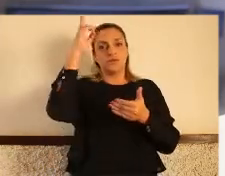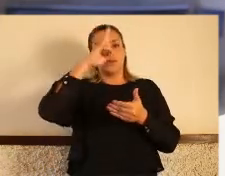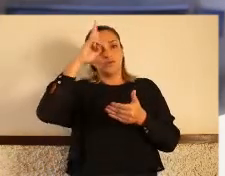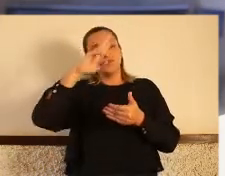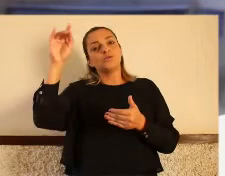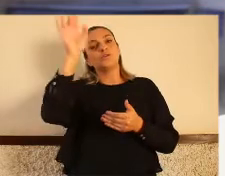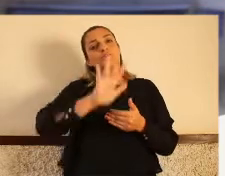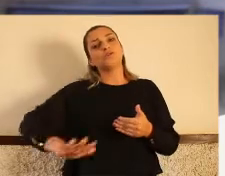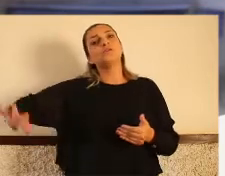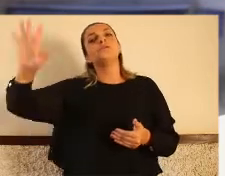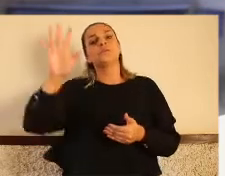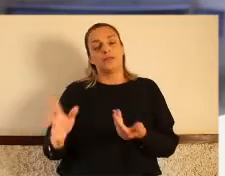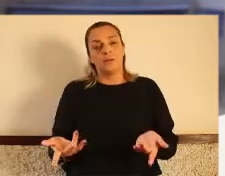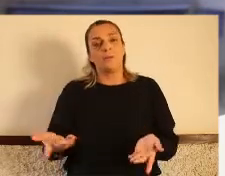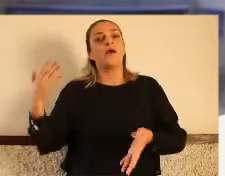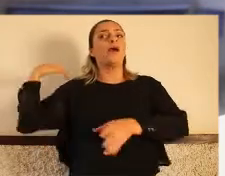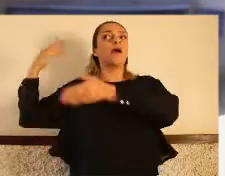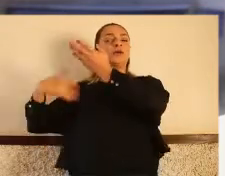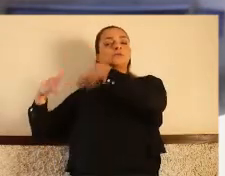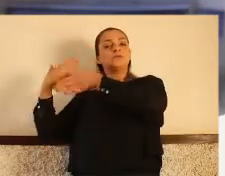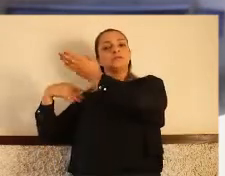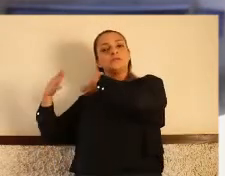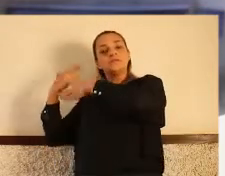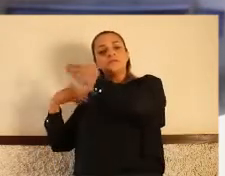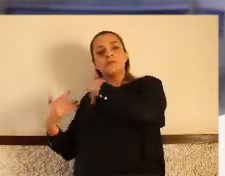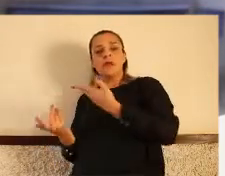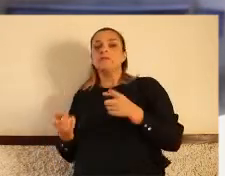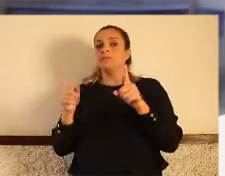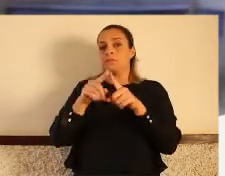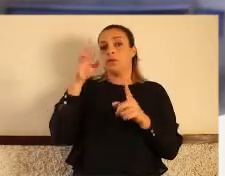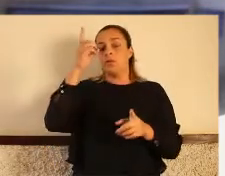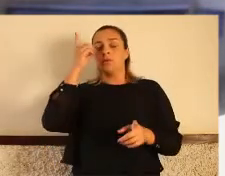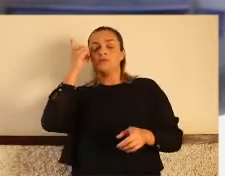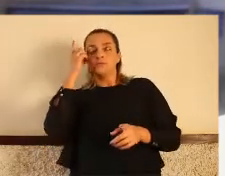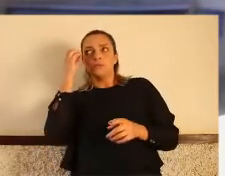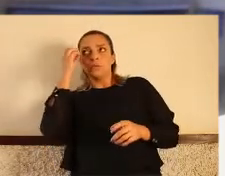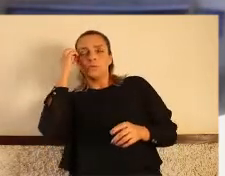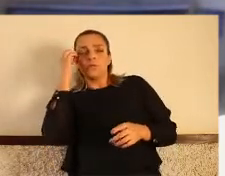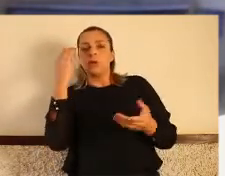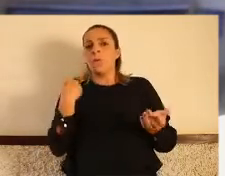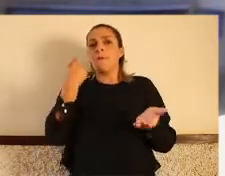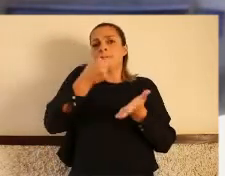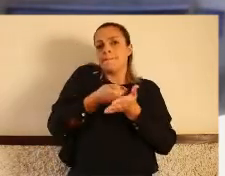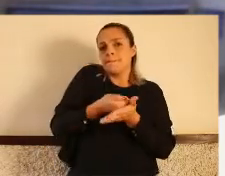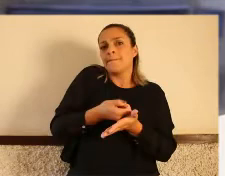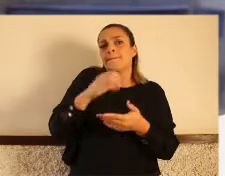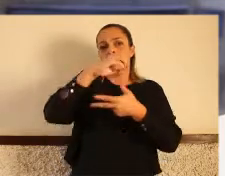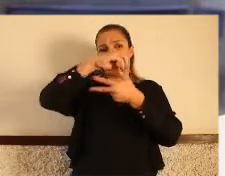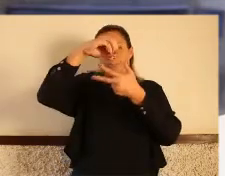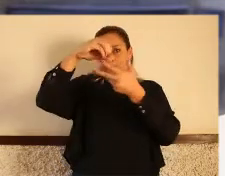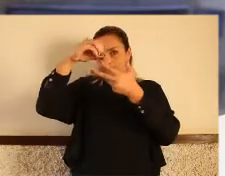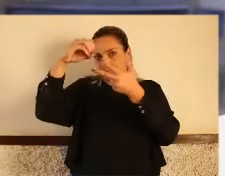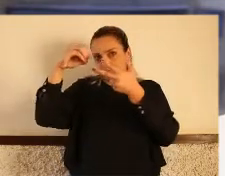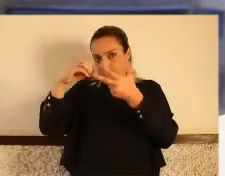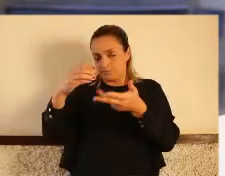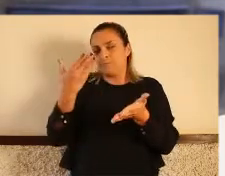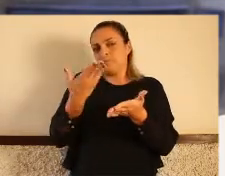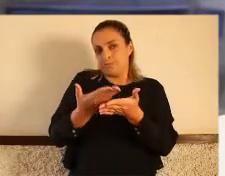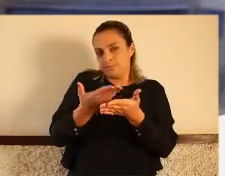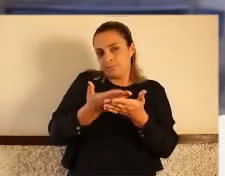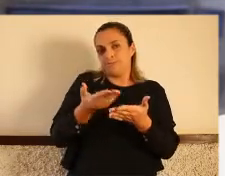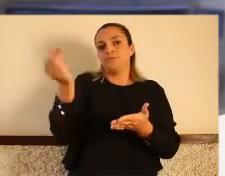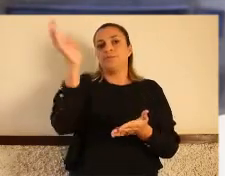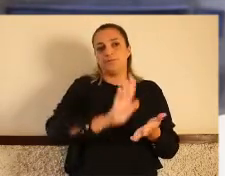Antiguidade Clássica. Lembrando que a Antiguidade Oriental, há um bom tempo, ela não é cobrada na prova do Exame Nacional